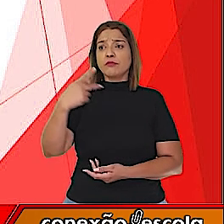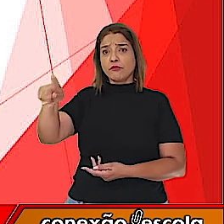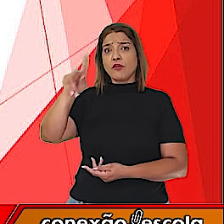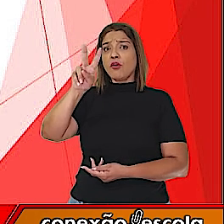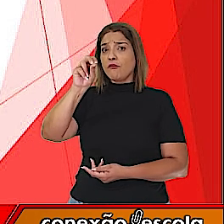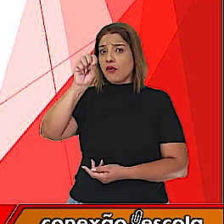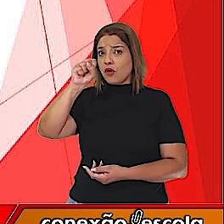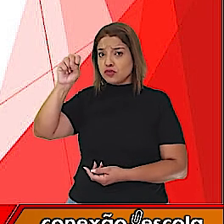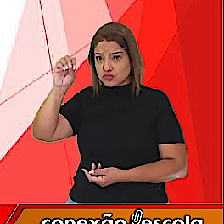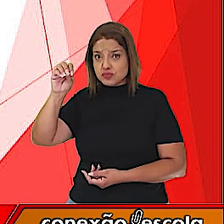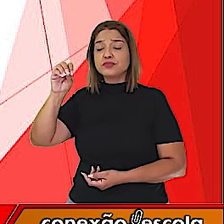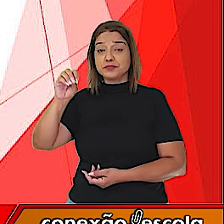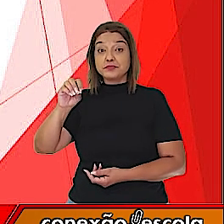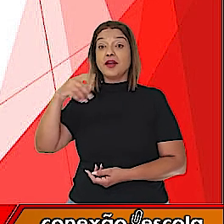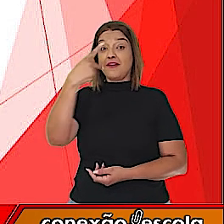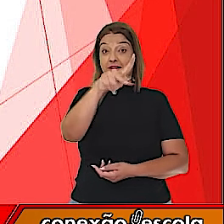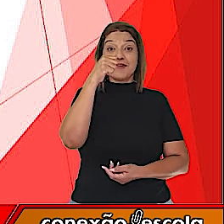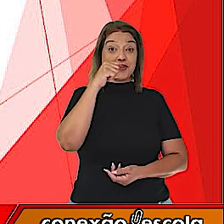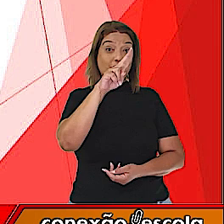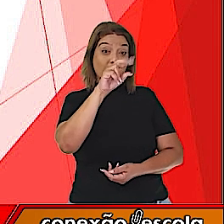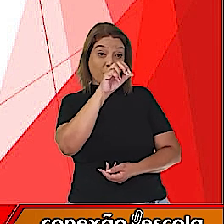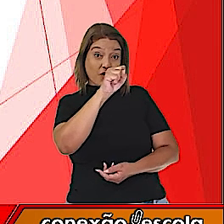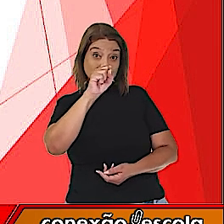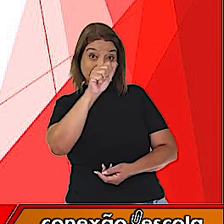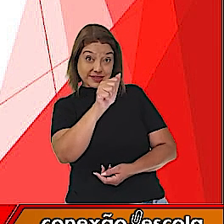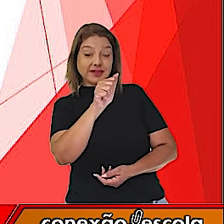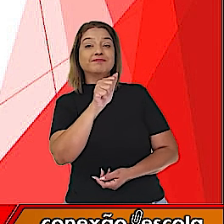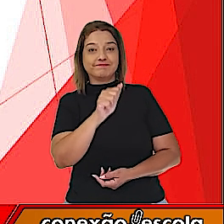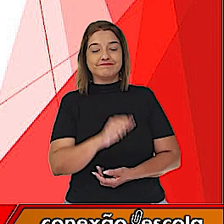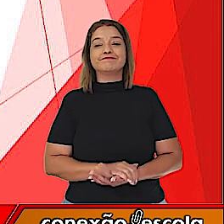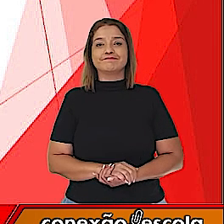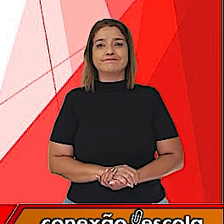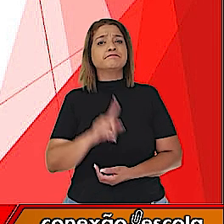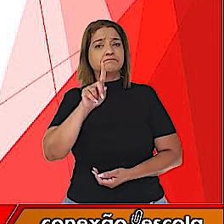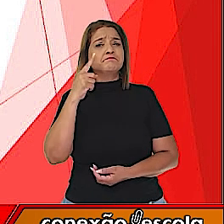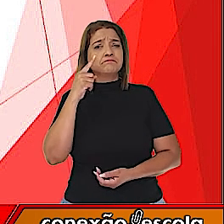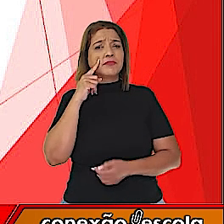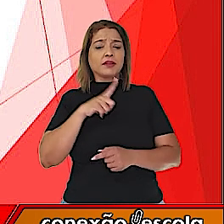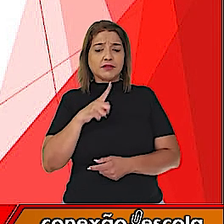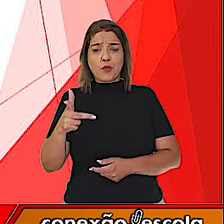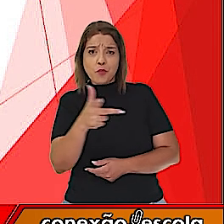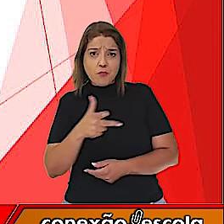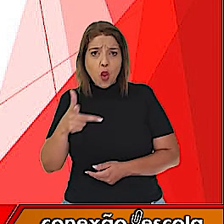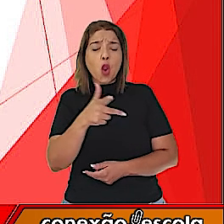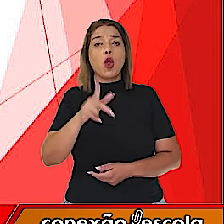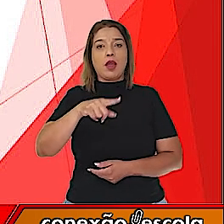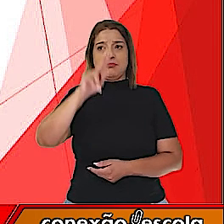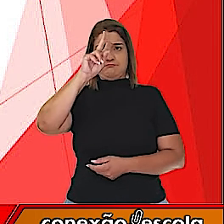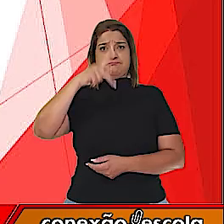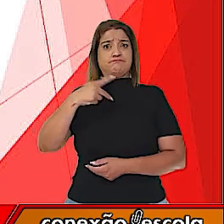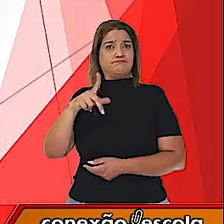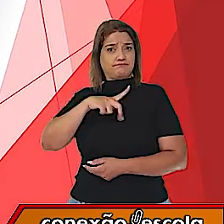vosso, vossos, vossa, vossas. Como disse, os pronomes possessivos